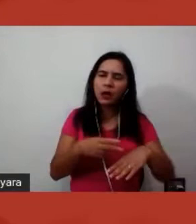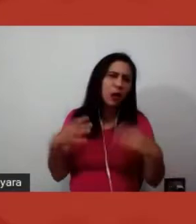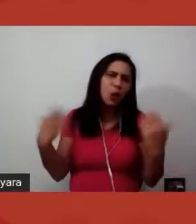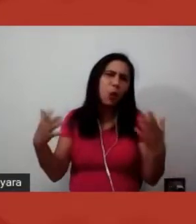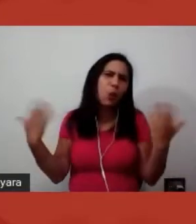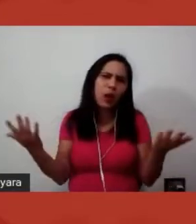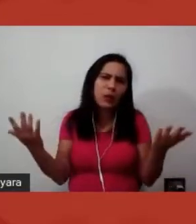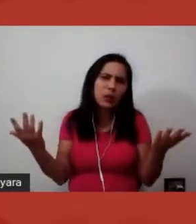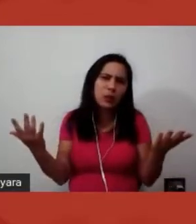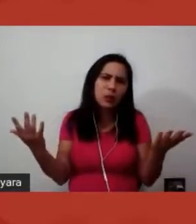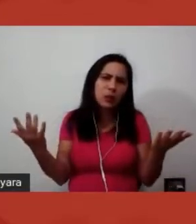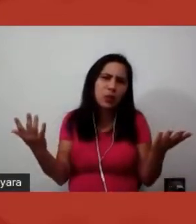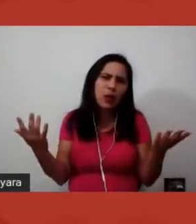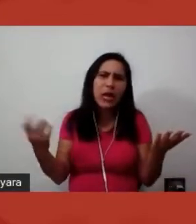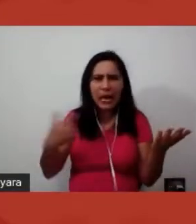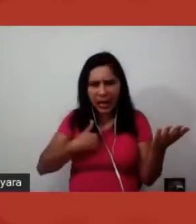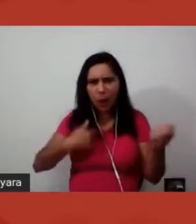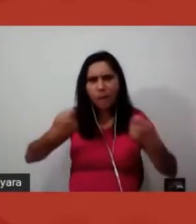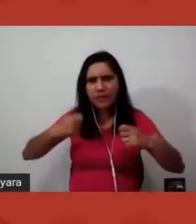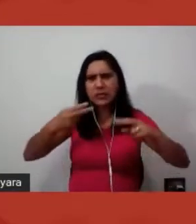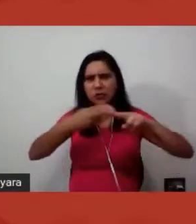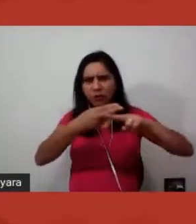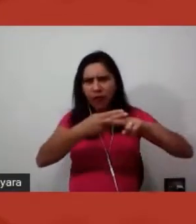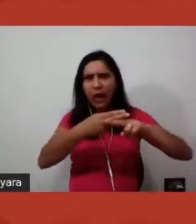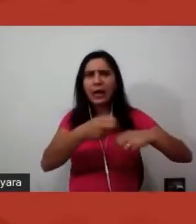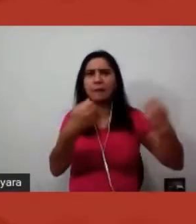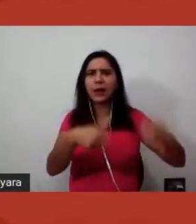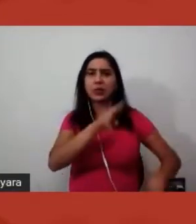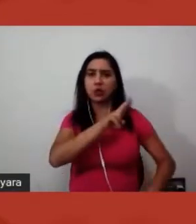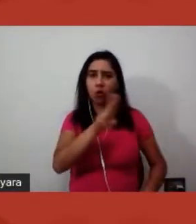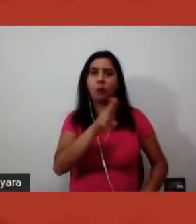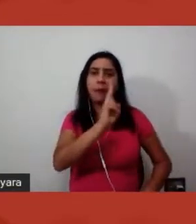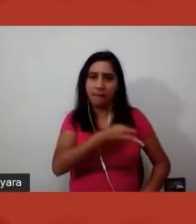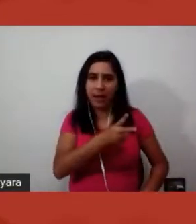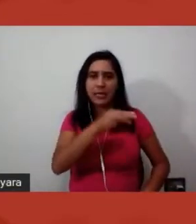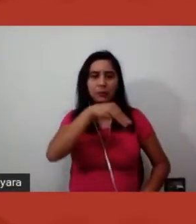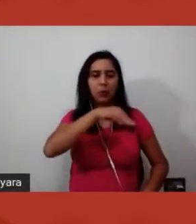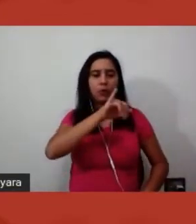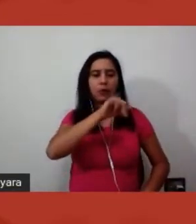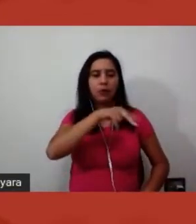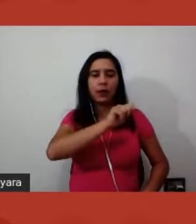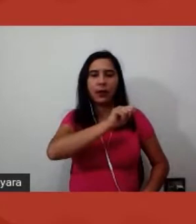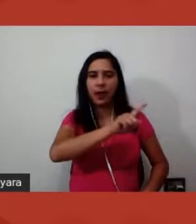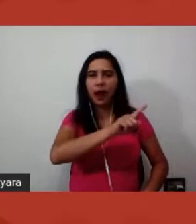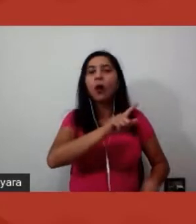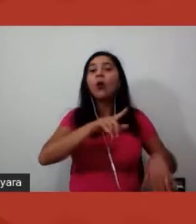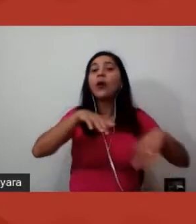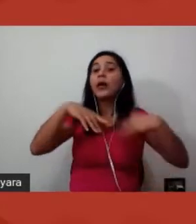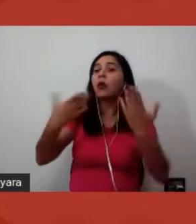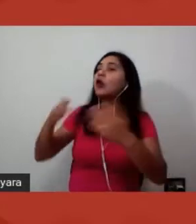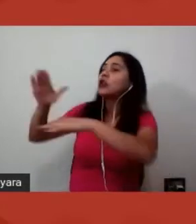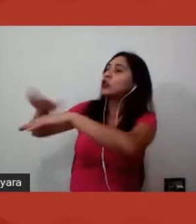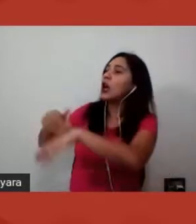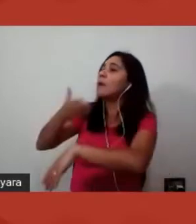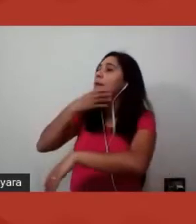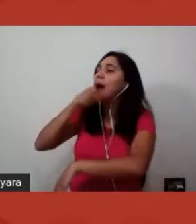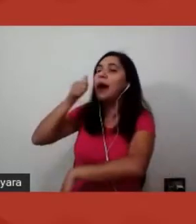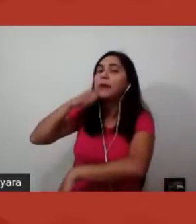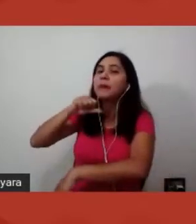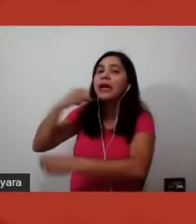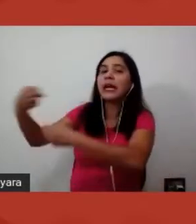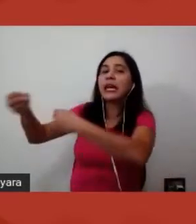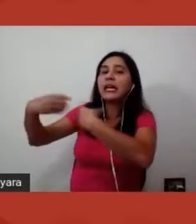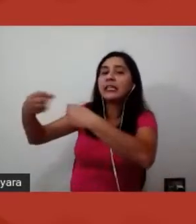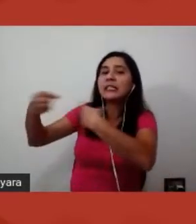e continuo chamando de mingau? E quando que eu chamo o pai ou a mãe para ensinar a fazer mingau, então fica subentendido que eu não